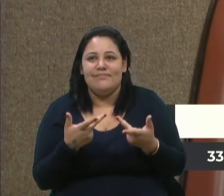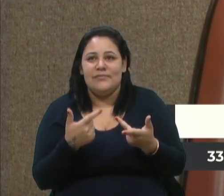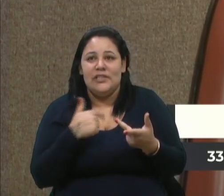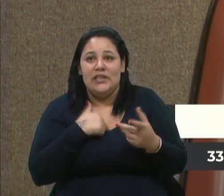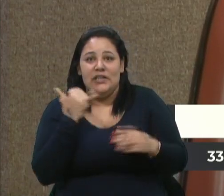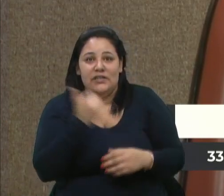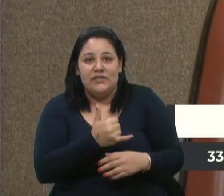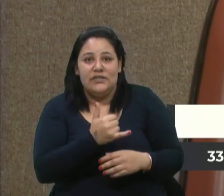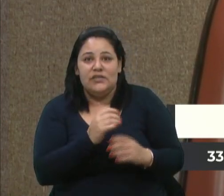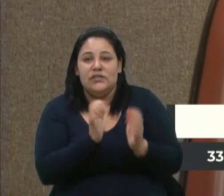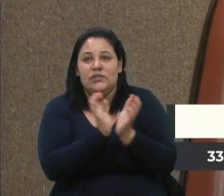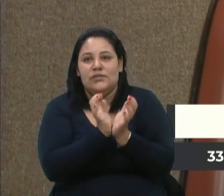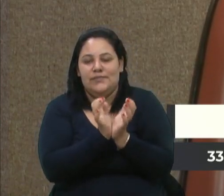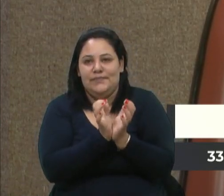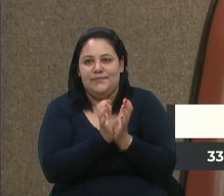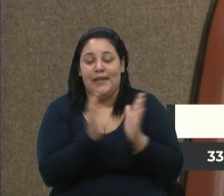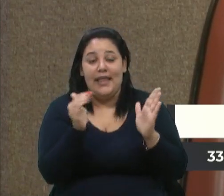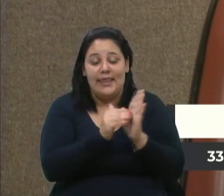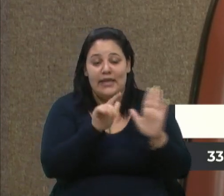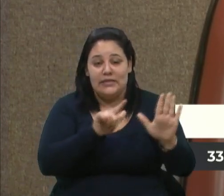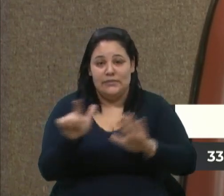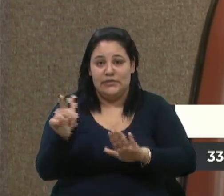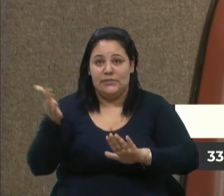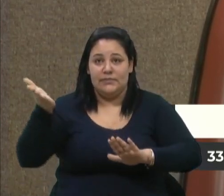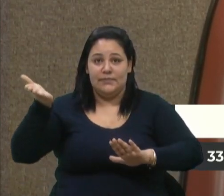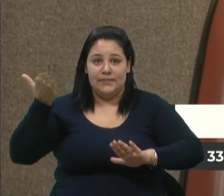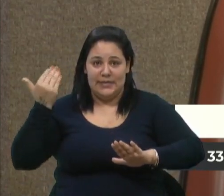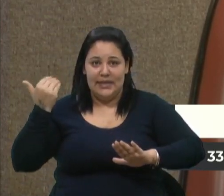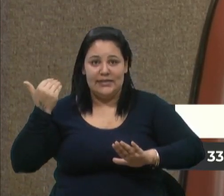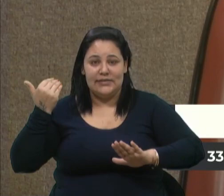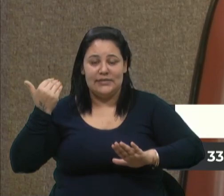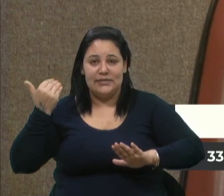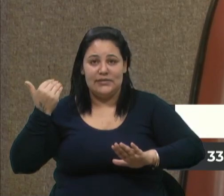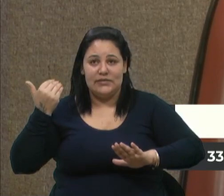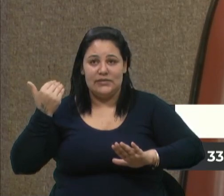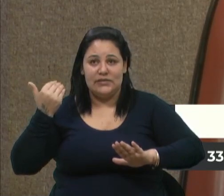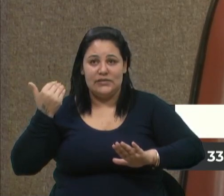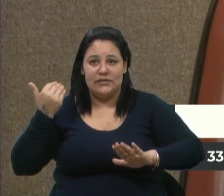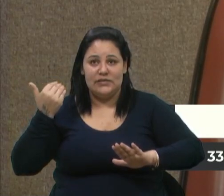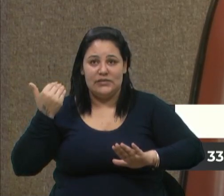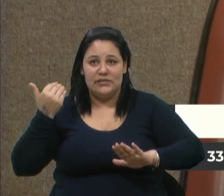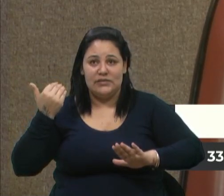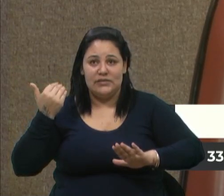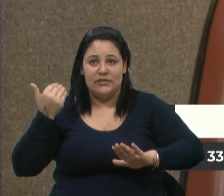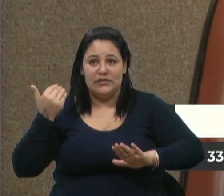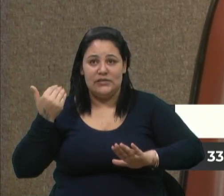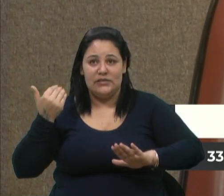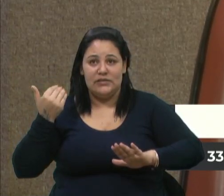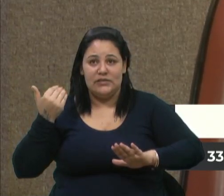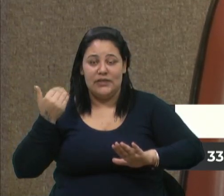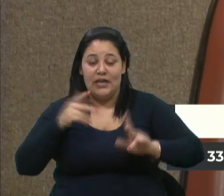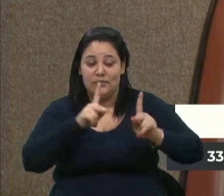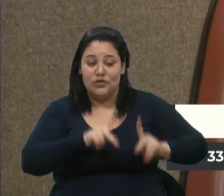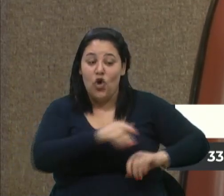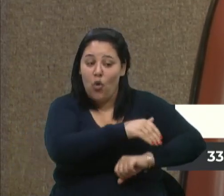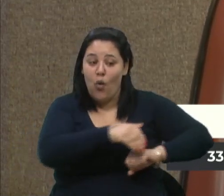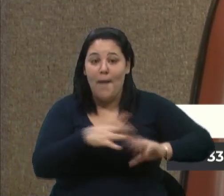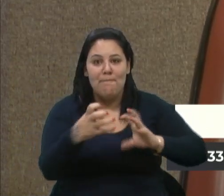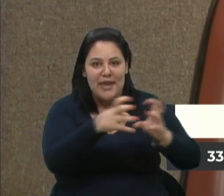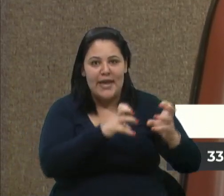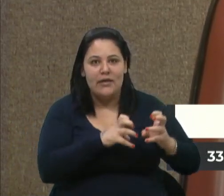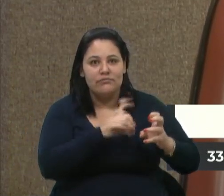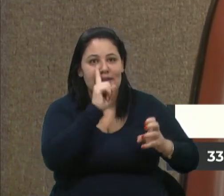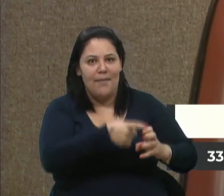grupo, né? E até semana passada, que é recorrente, entre eles brigam e ameaçam. E quando saem